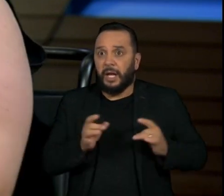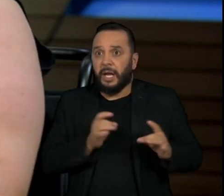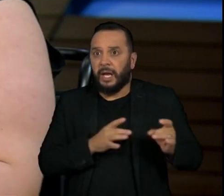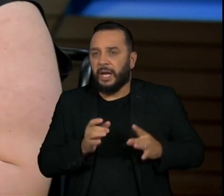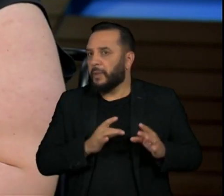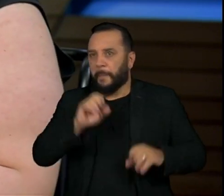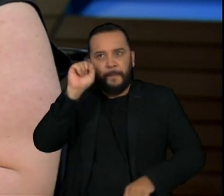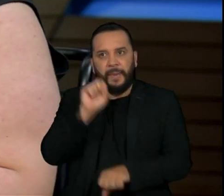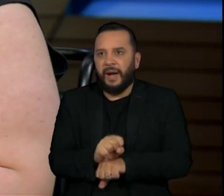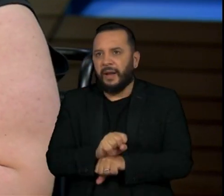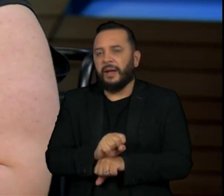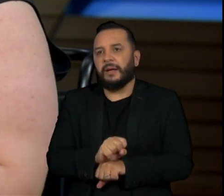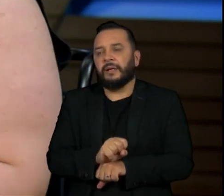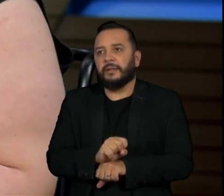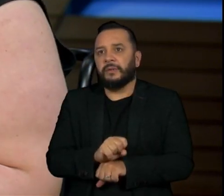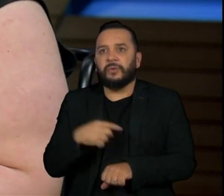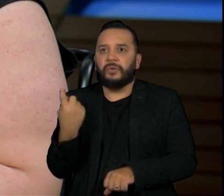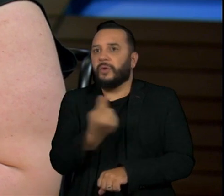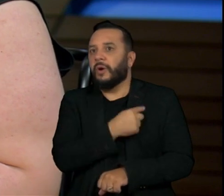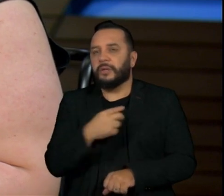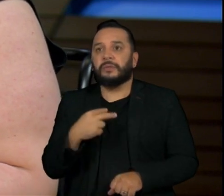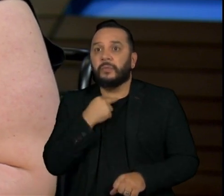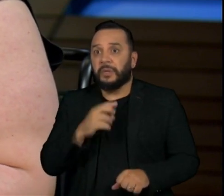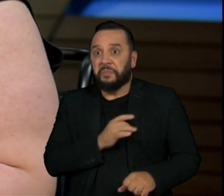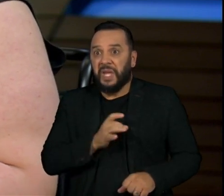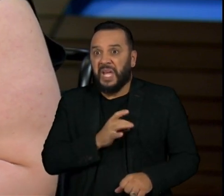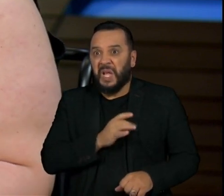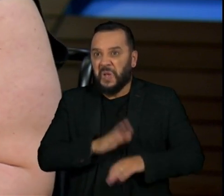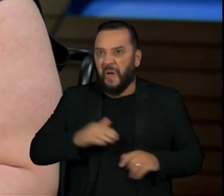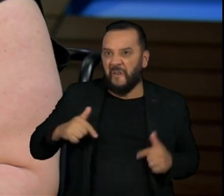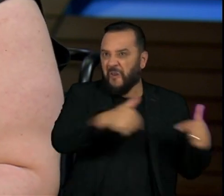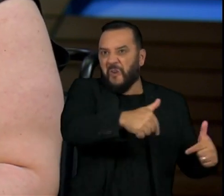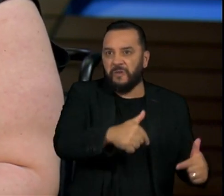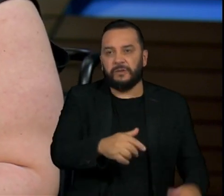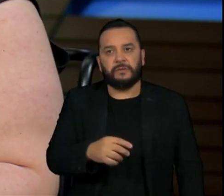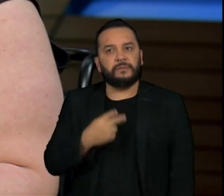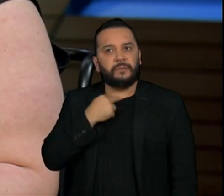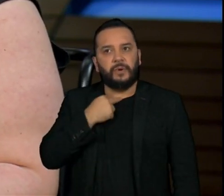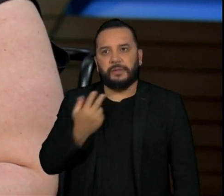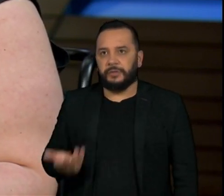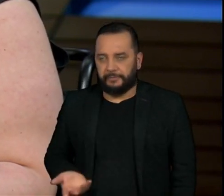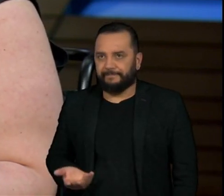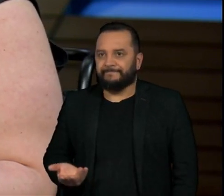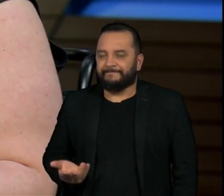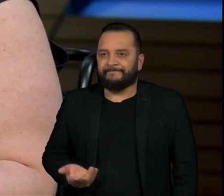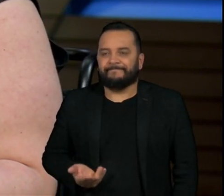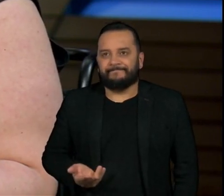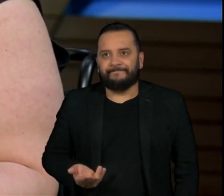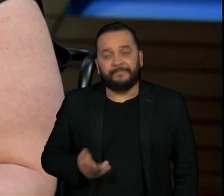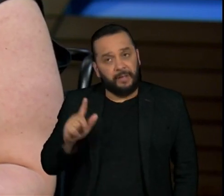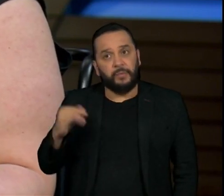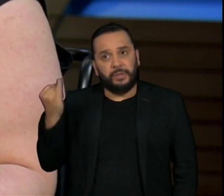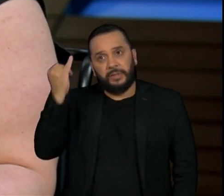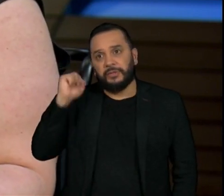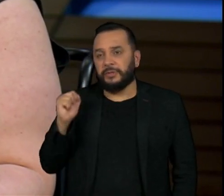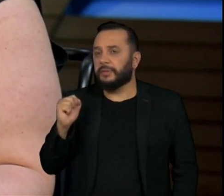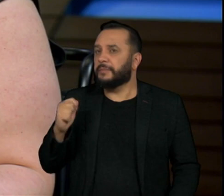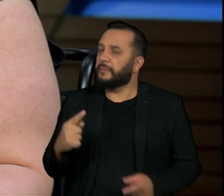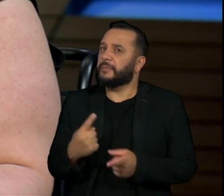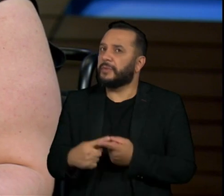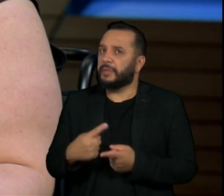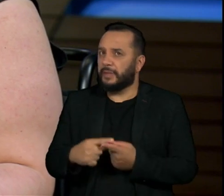reagir a esse pânico. Acho que isso é fundamental nesse contexto, né? Porque os interesses que movem